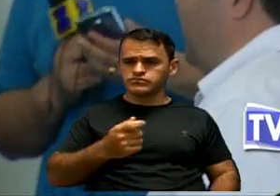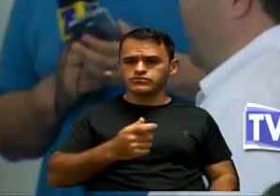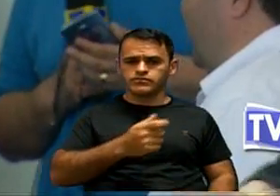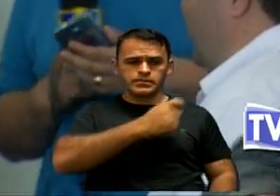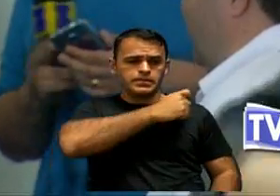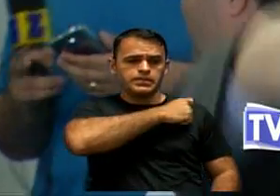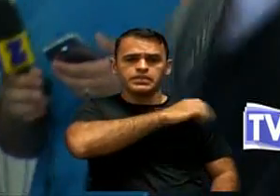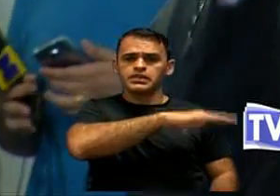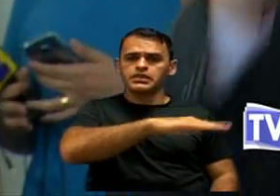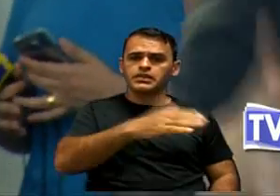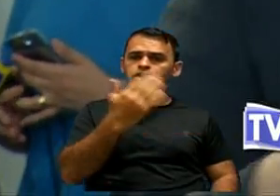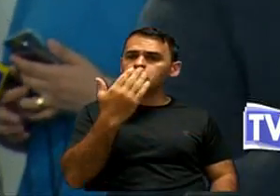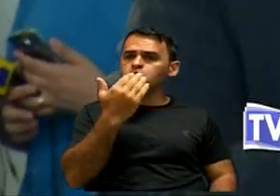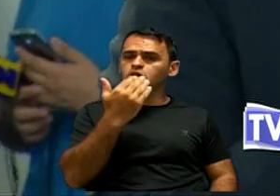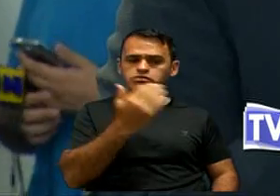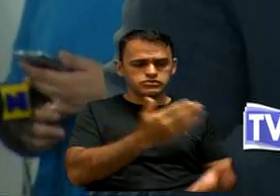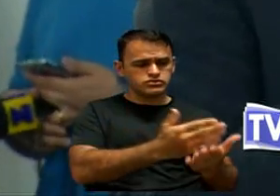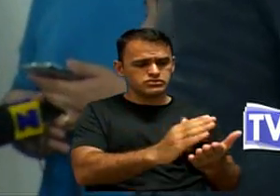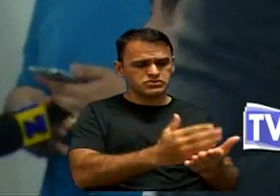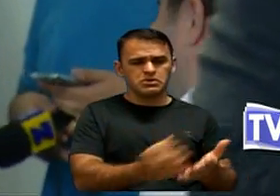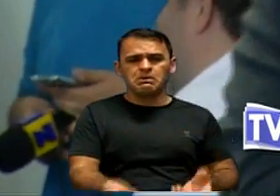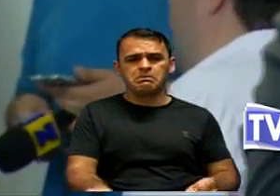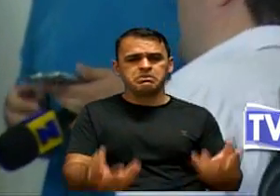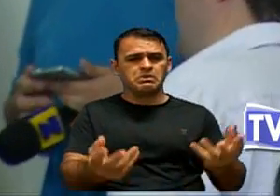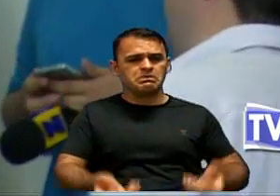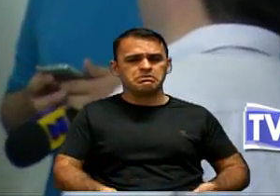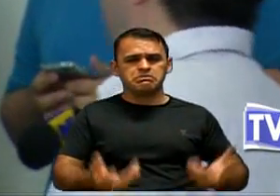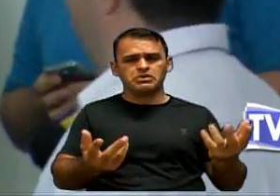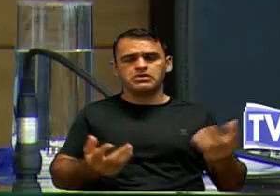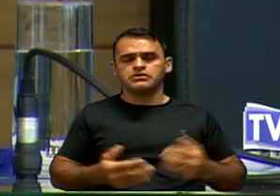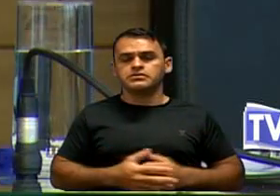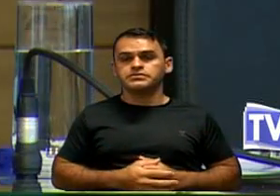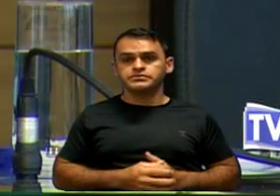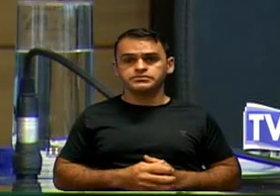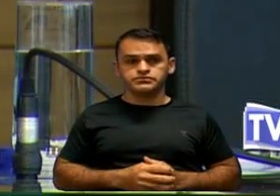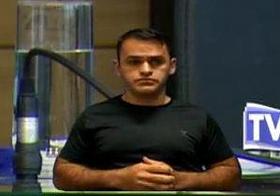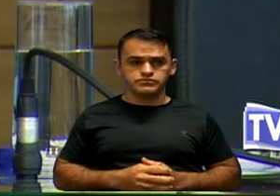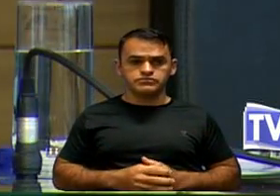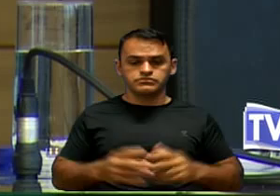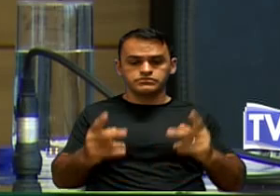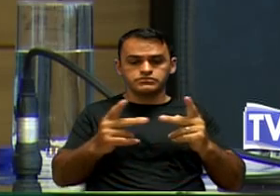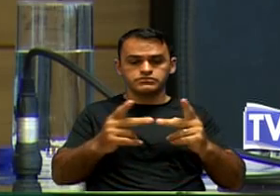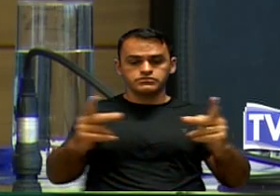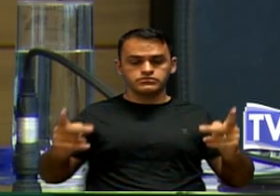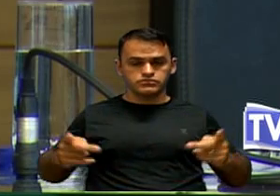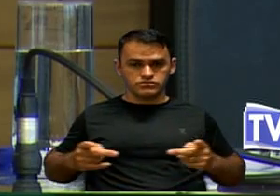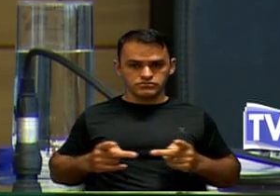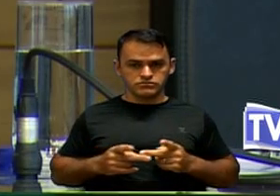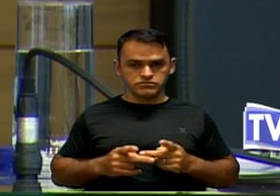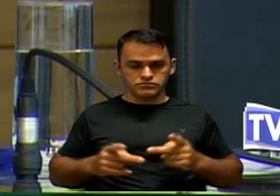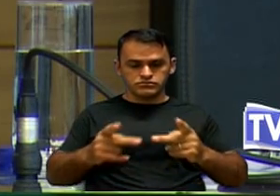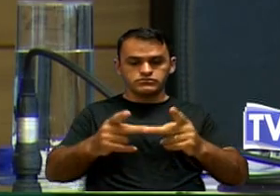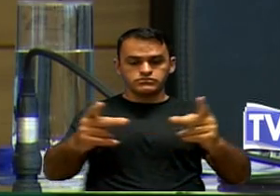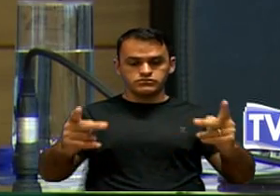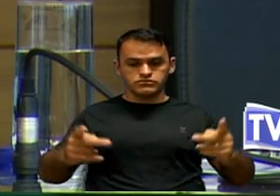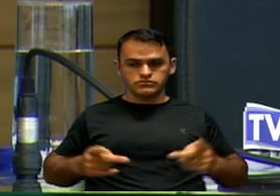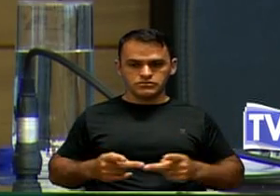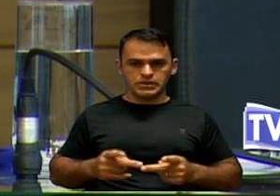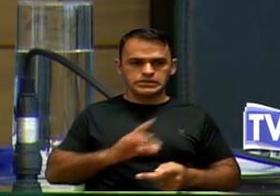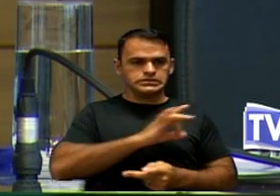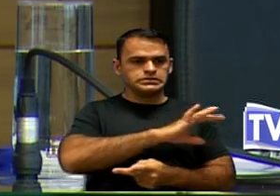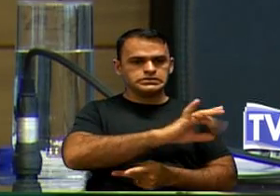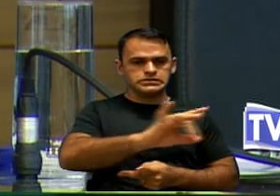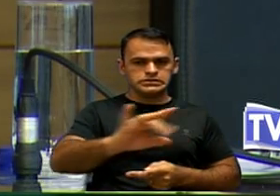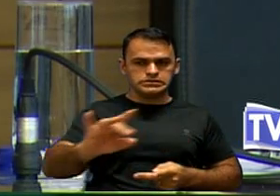comem no dia, está sendo desperdiçada. Já mostramos um vídeo aqui. Que é por prato sujo que se paga merenda.